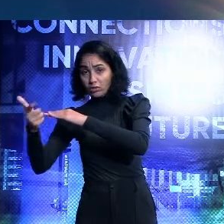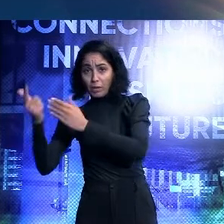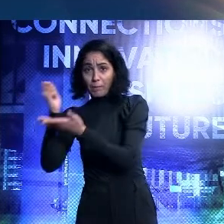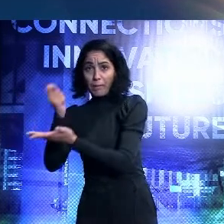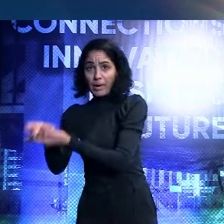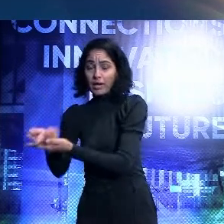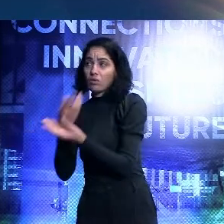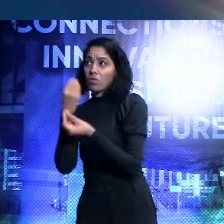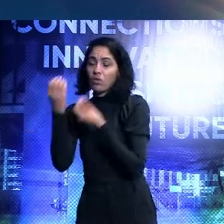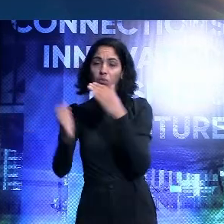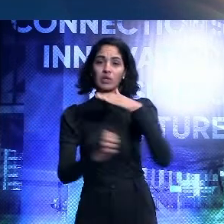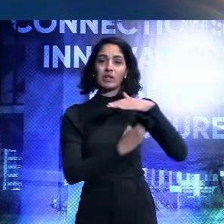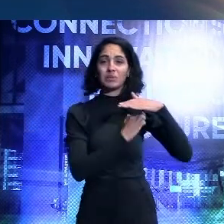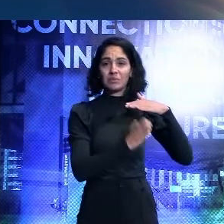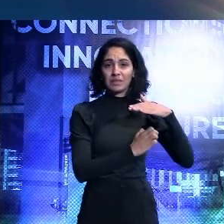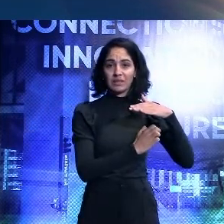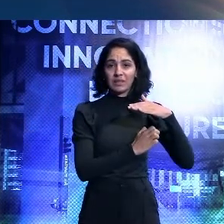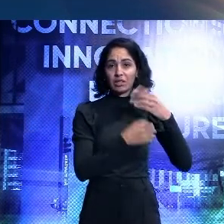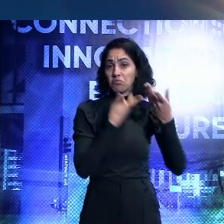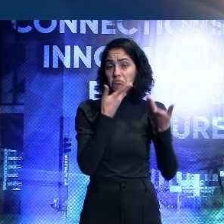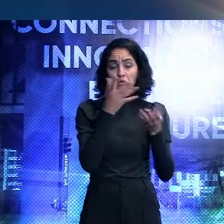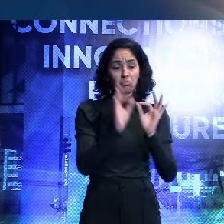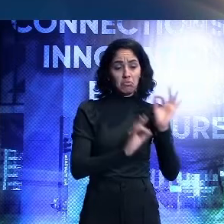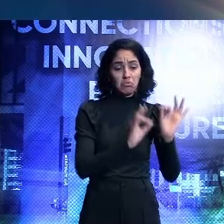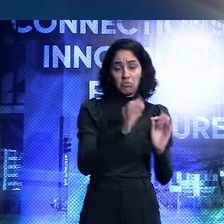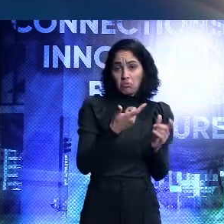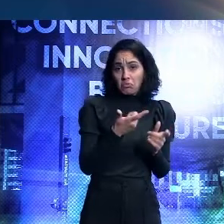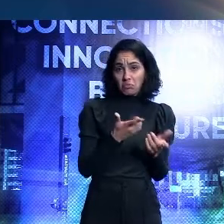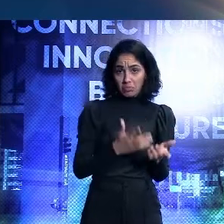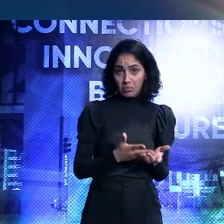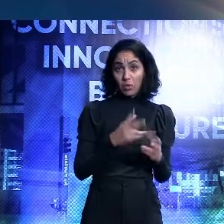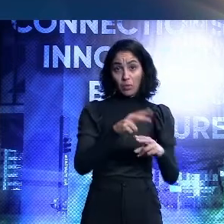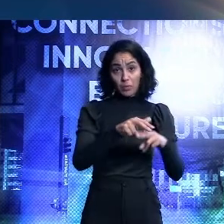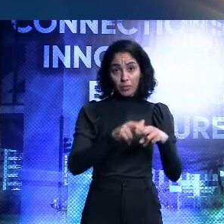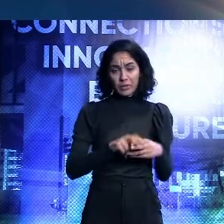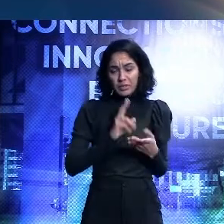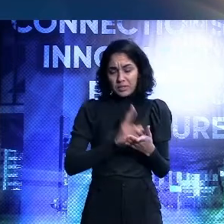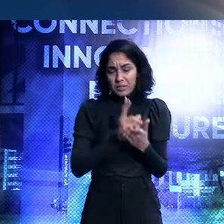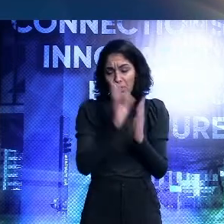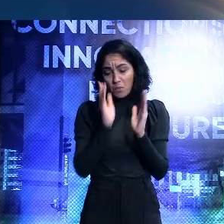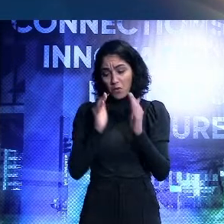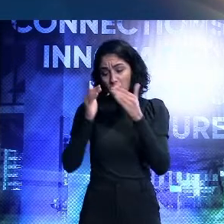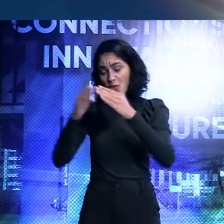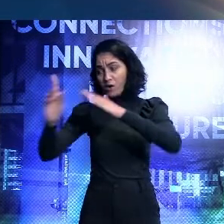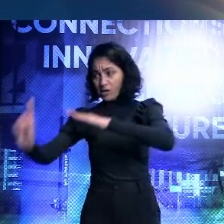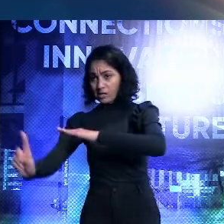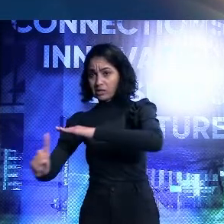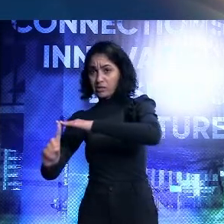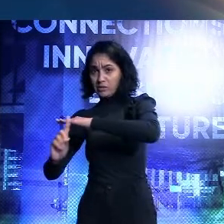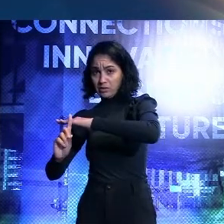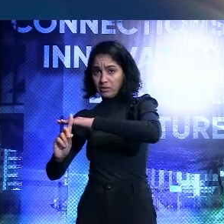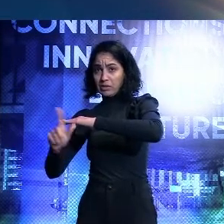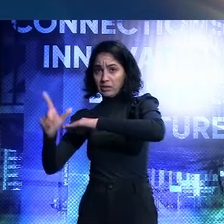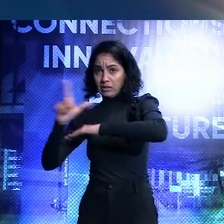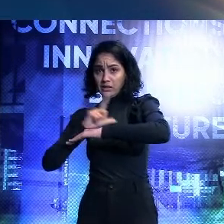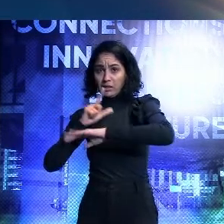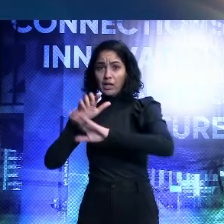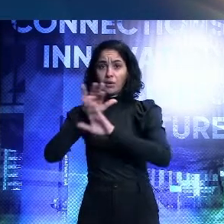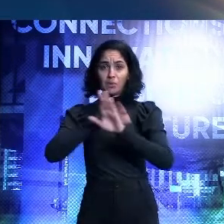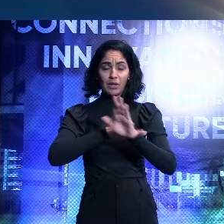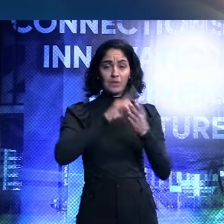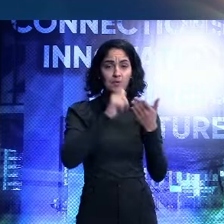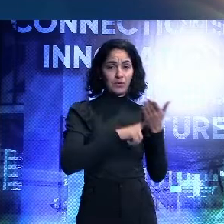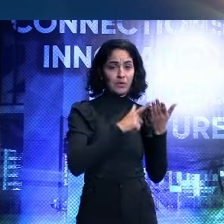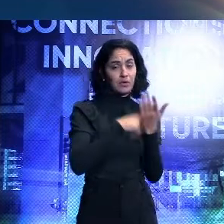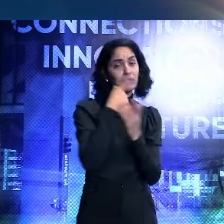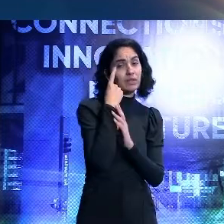empresa. Eu não tenho organização. Por isso que sempre tem que ser focado nesse cara. Inclusive, aqui tem uma referência, né, um livro interessante que